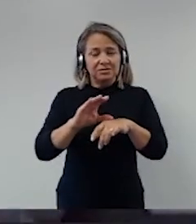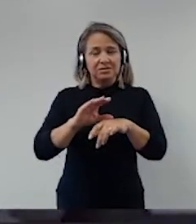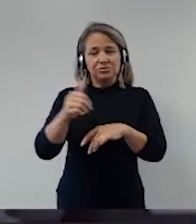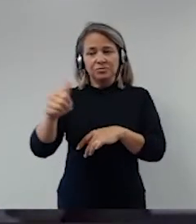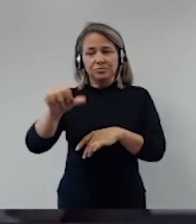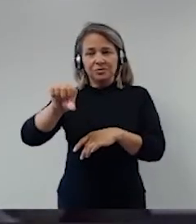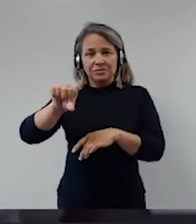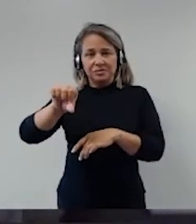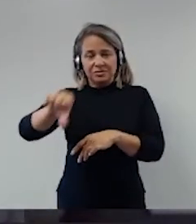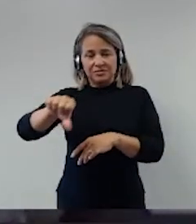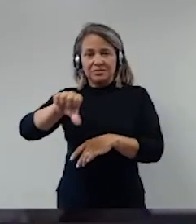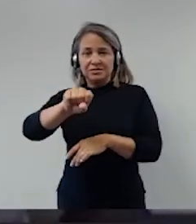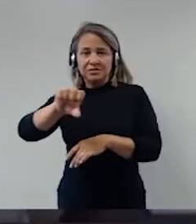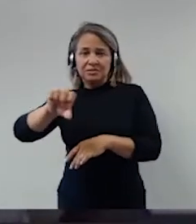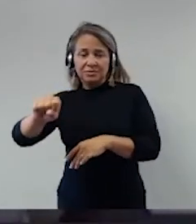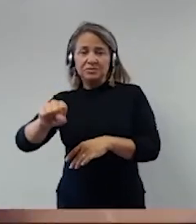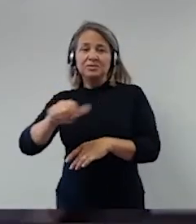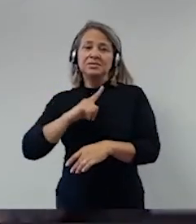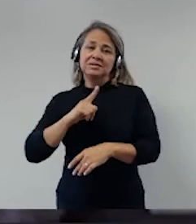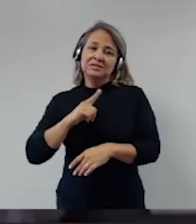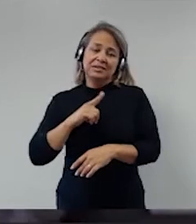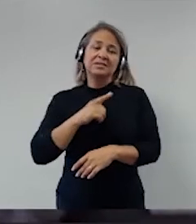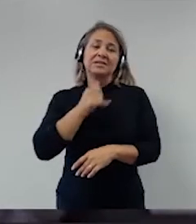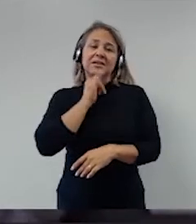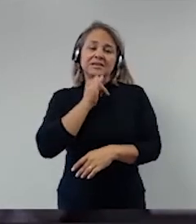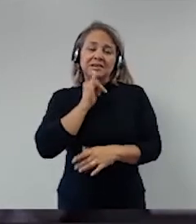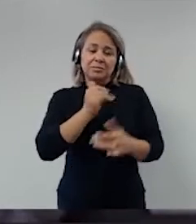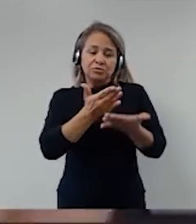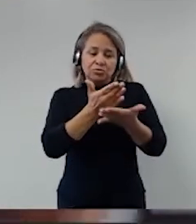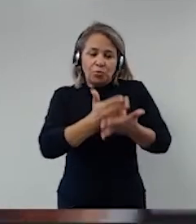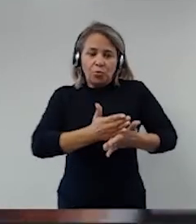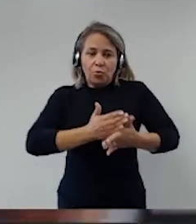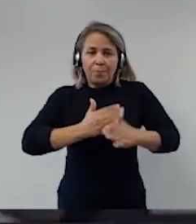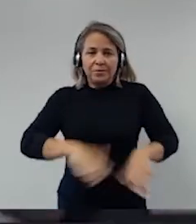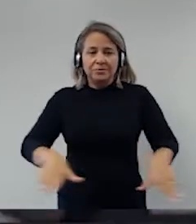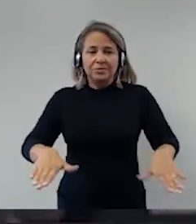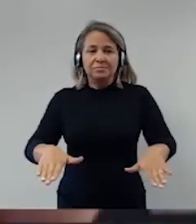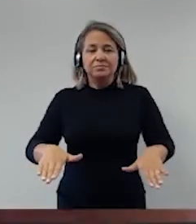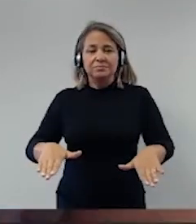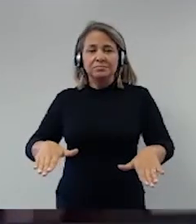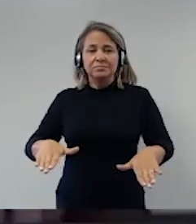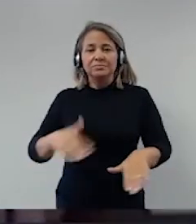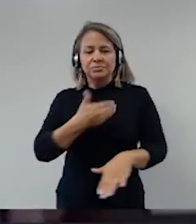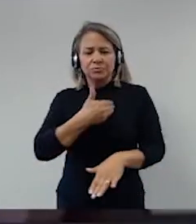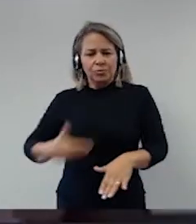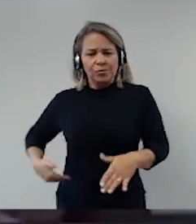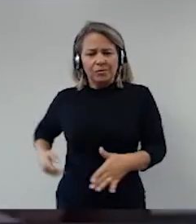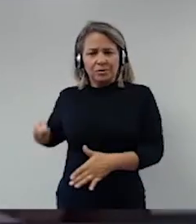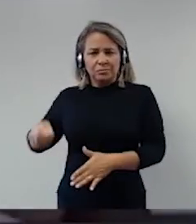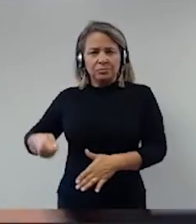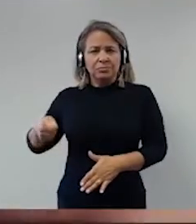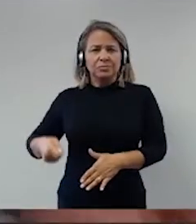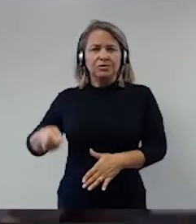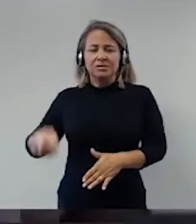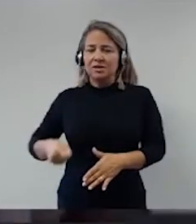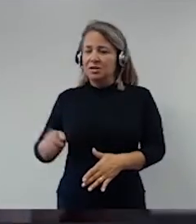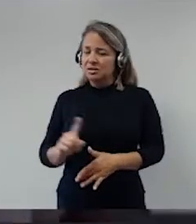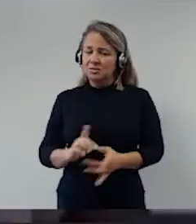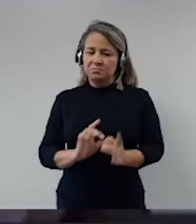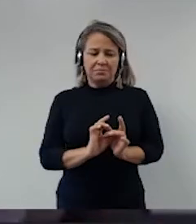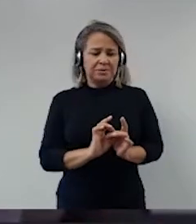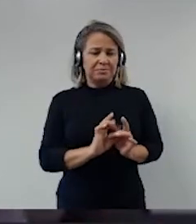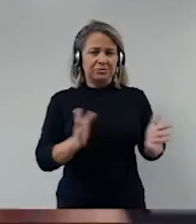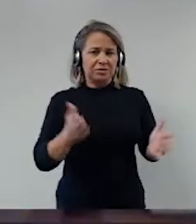e com o exemplo de ruptura de um Estado autoritário, intervencionista, que não